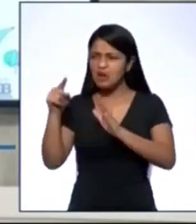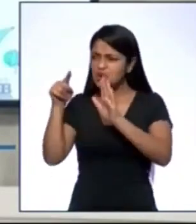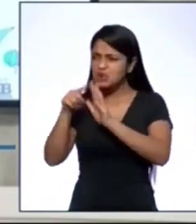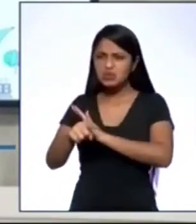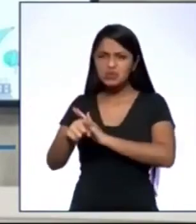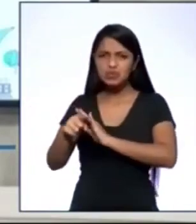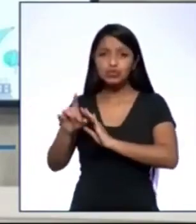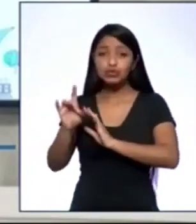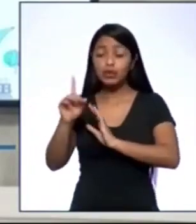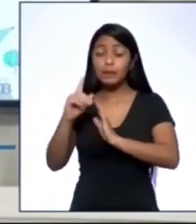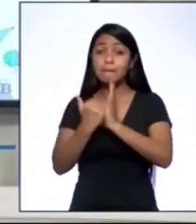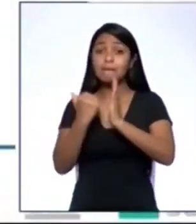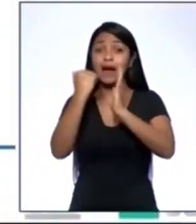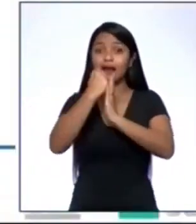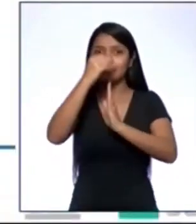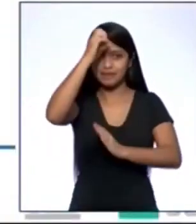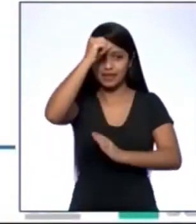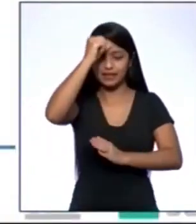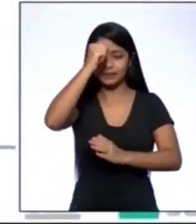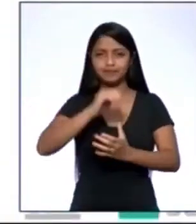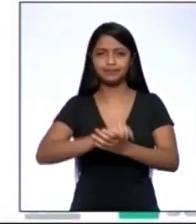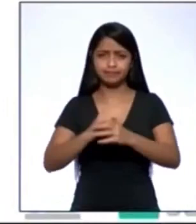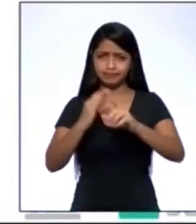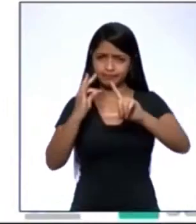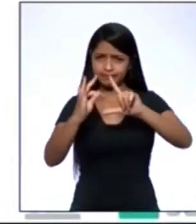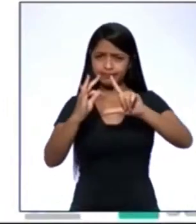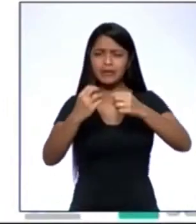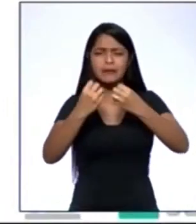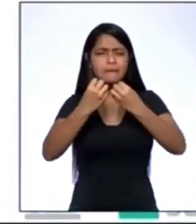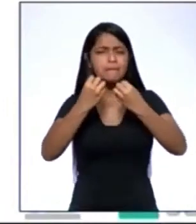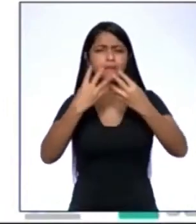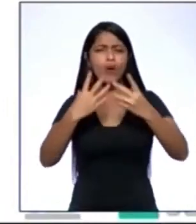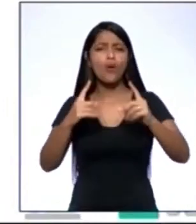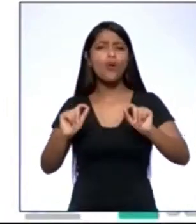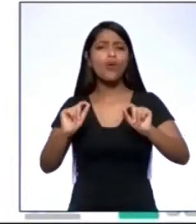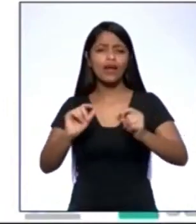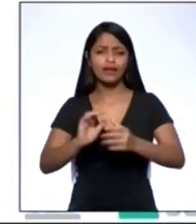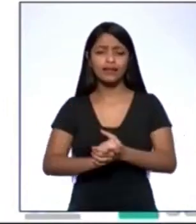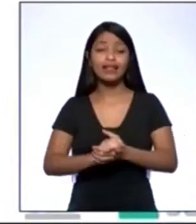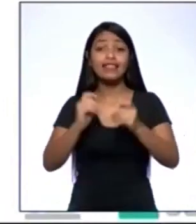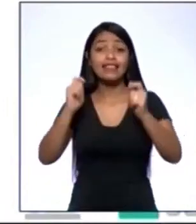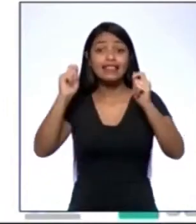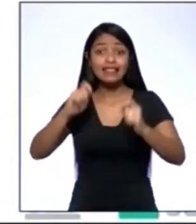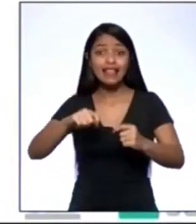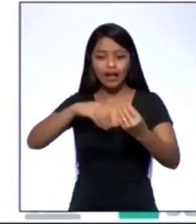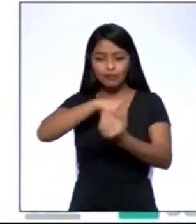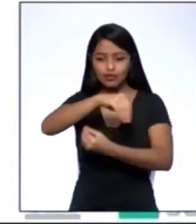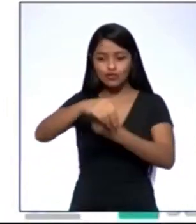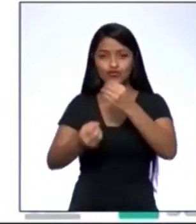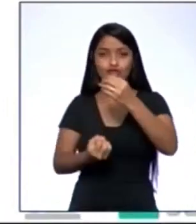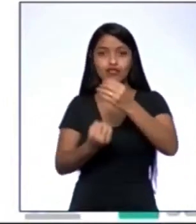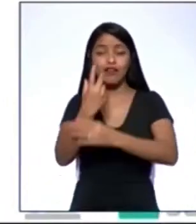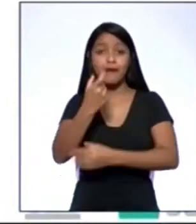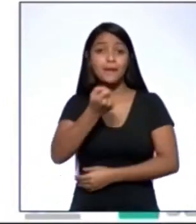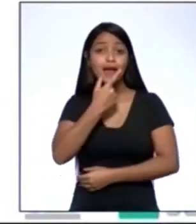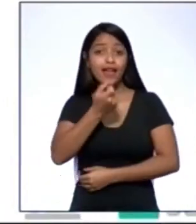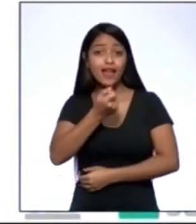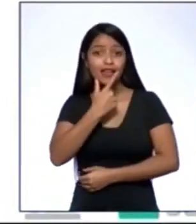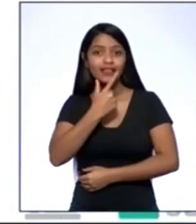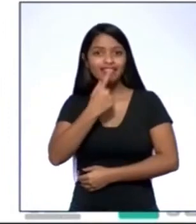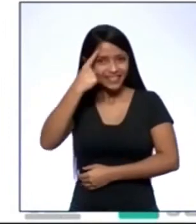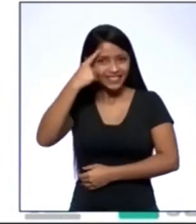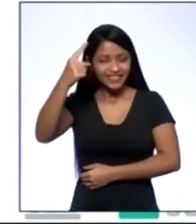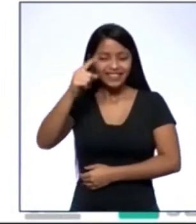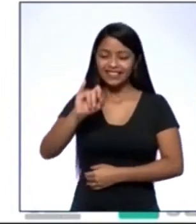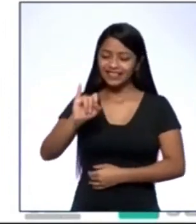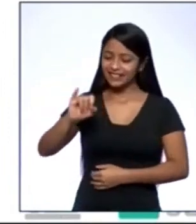Pontos positivos dos organismos transgênicos, irmãos. Olha lá, a produção de medicamentos. Olha a insulina